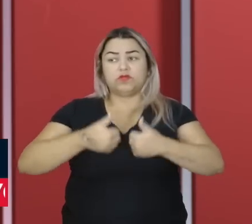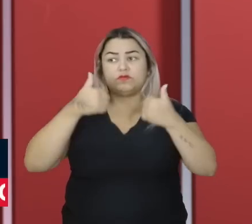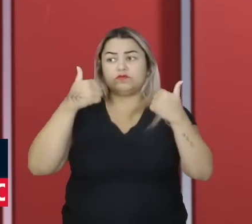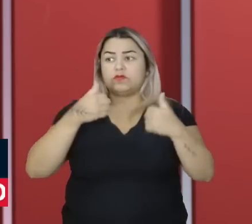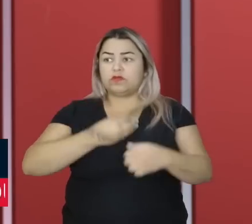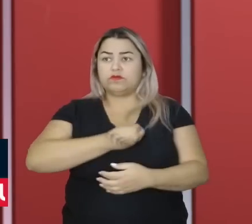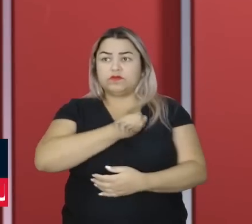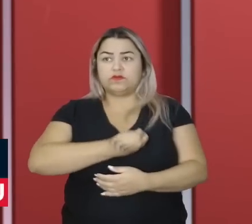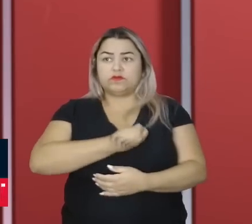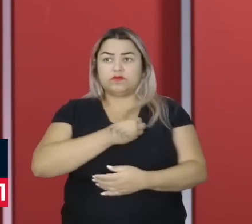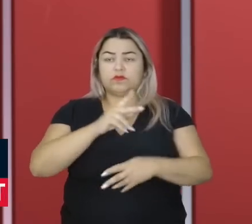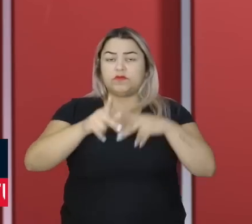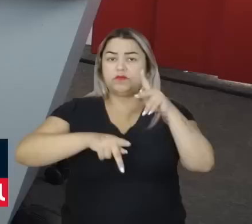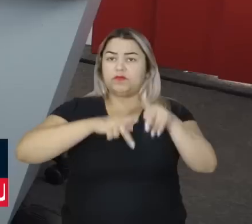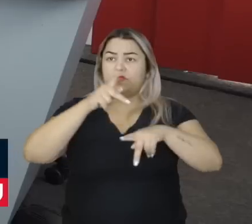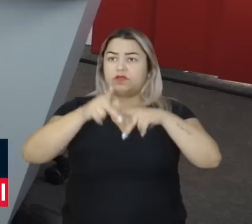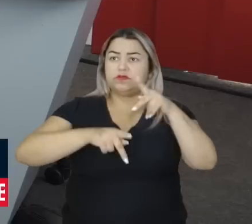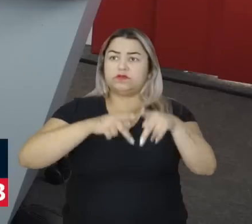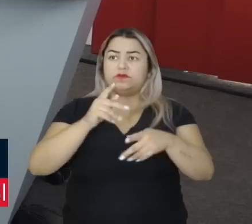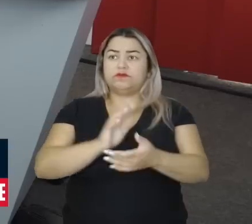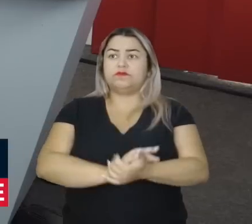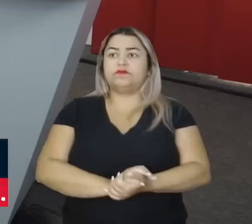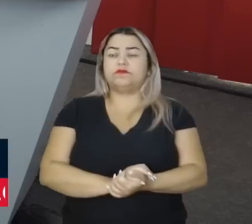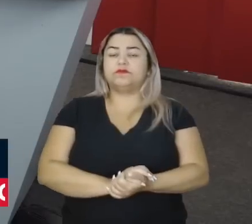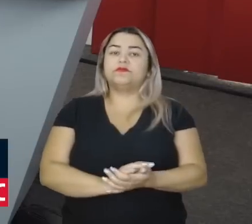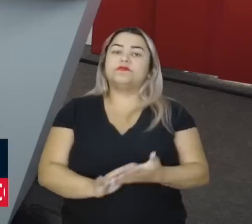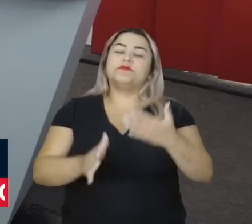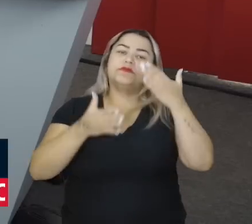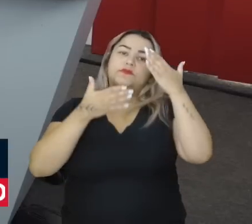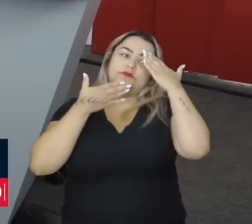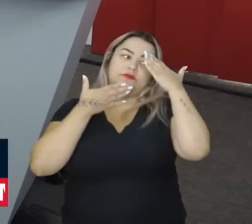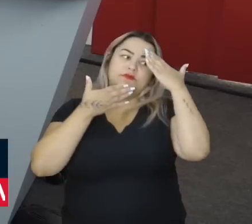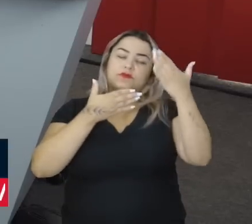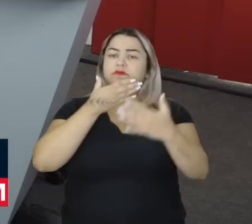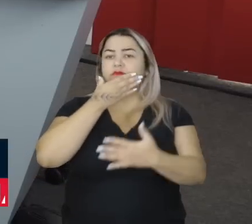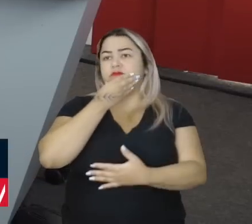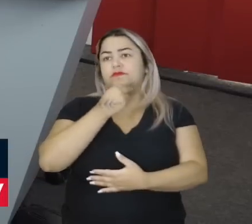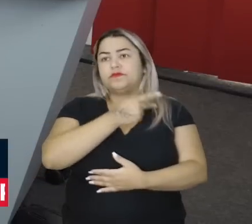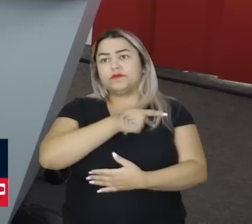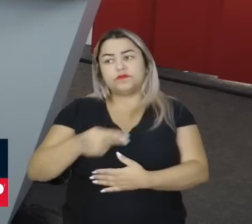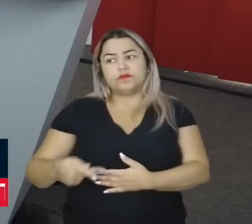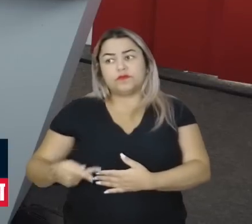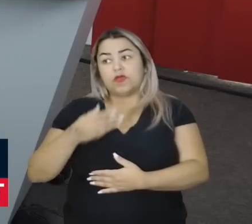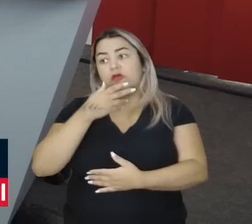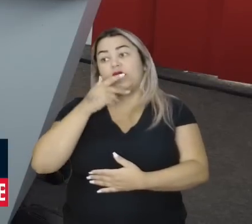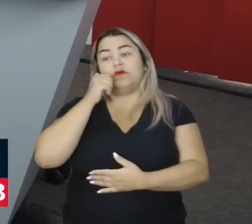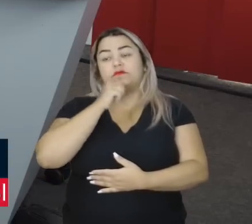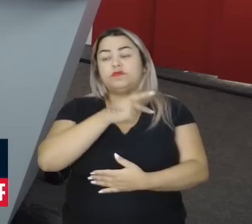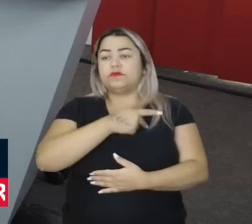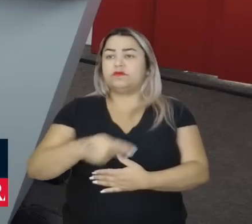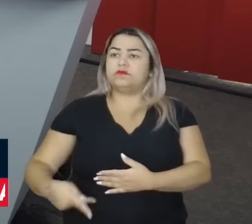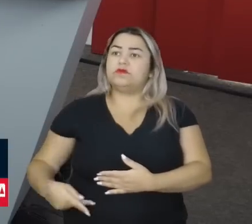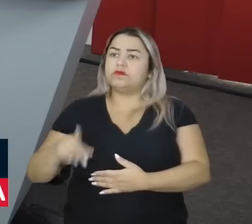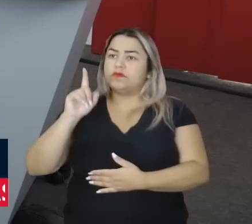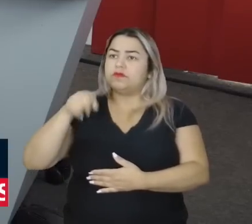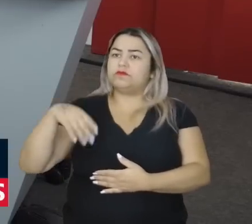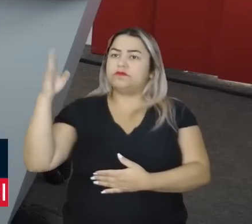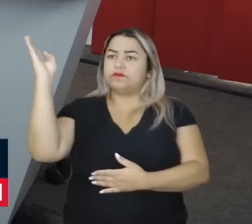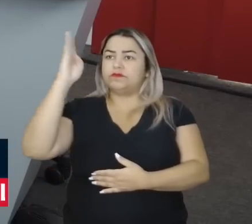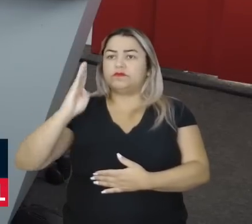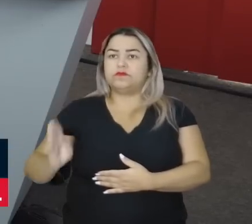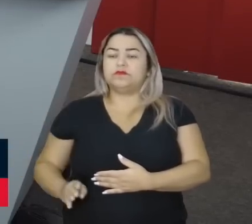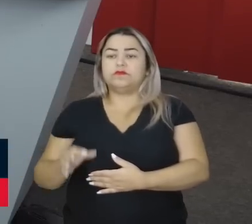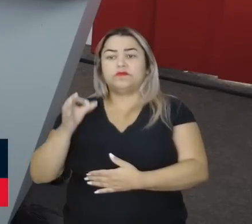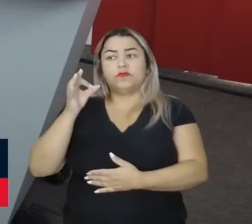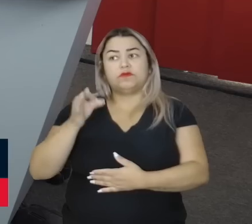vida da maioria da população. Tá ótimo. Obrigada, presidenta Gleisi, aqui pela participação na série É o Brasil no Rumo Certo. Eu